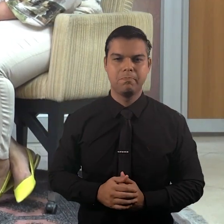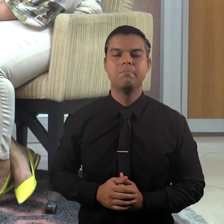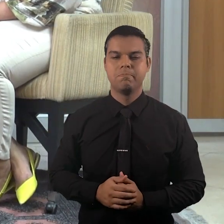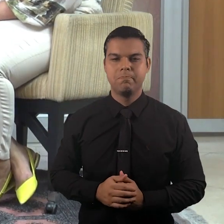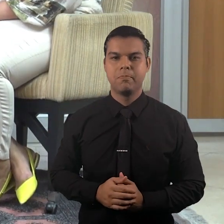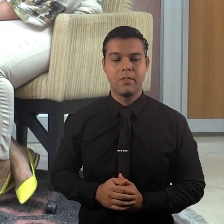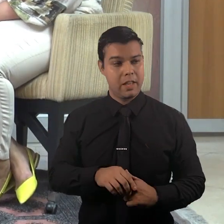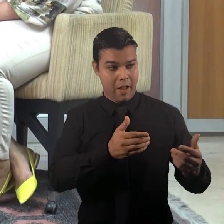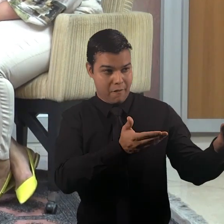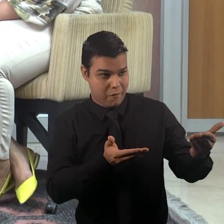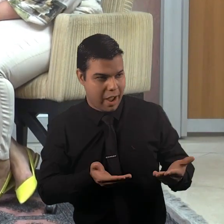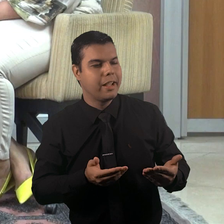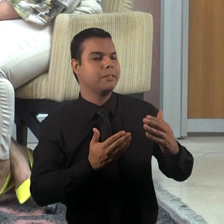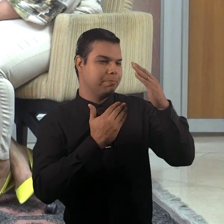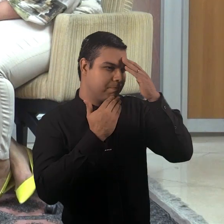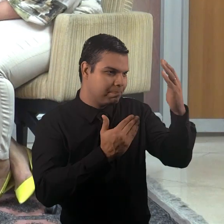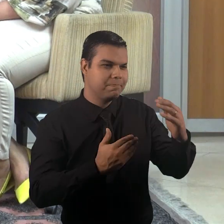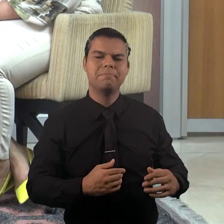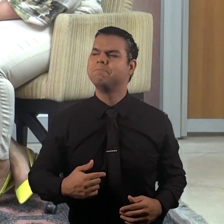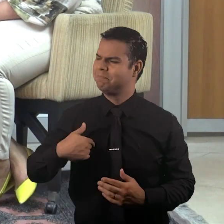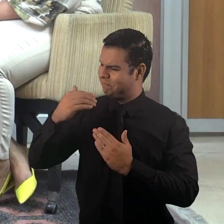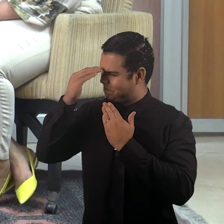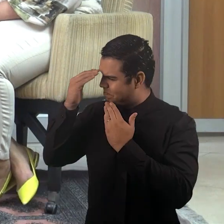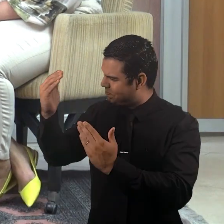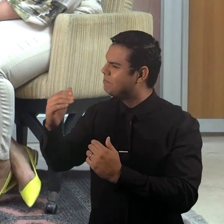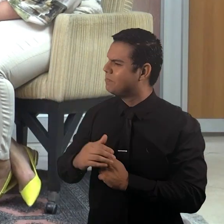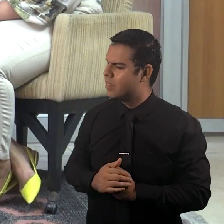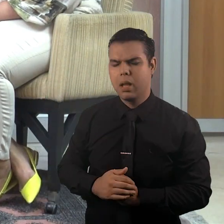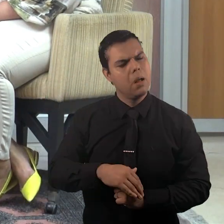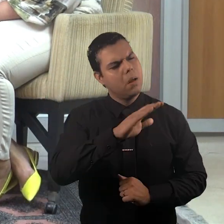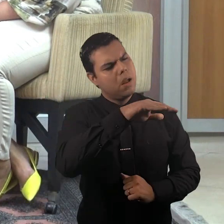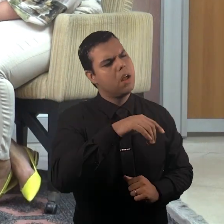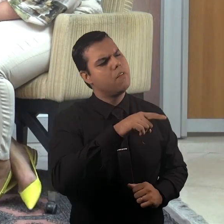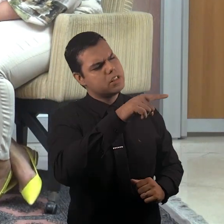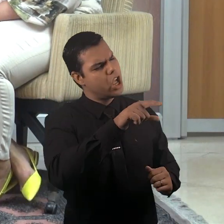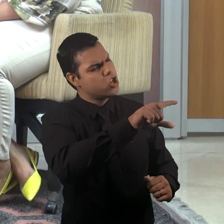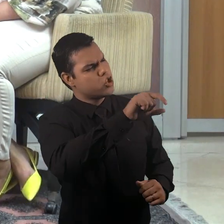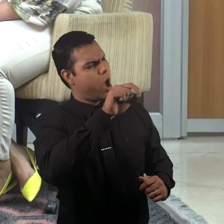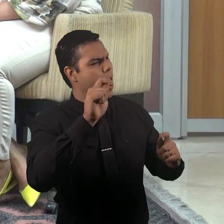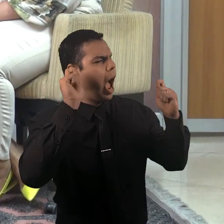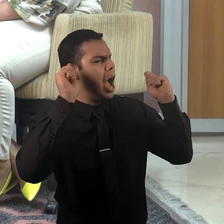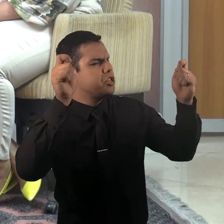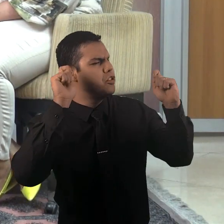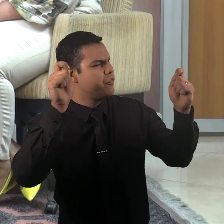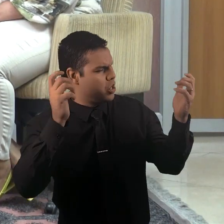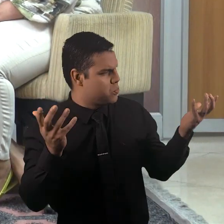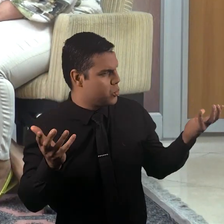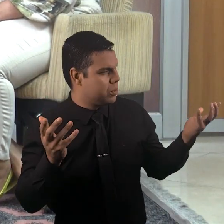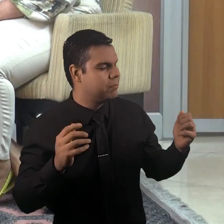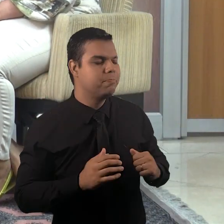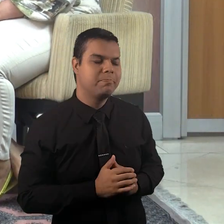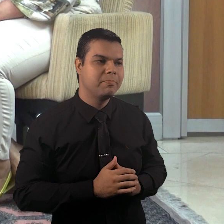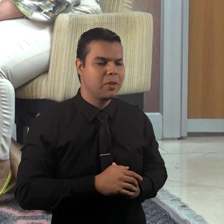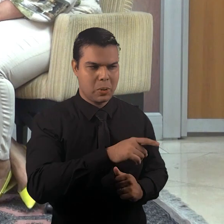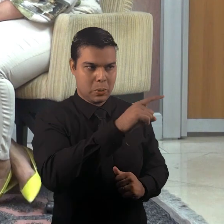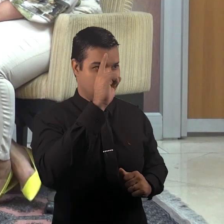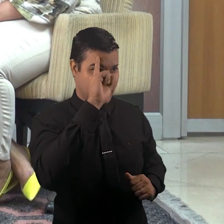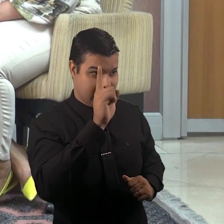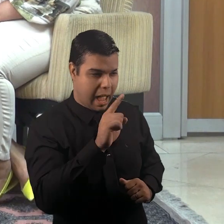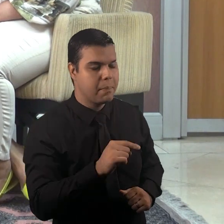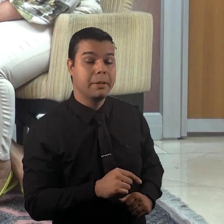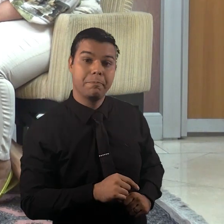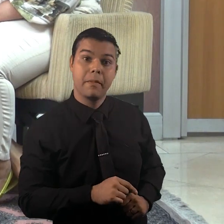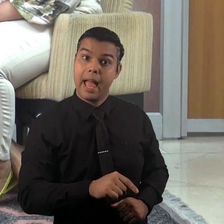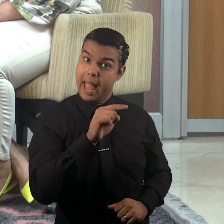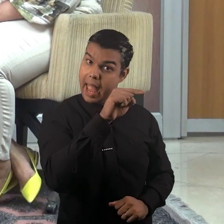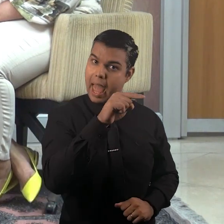agradeço. Vamos começar falando da sua opção pelo ativismo, se é que podemos falar que é opção, né? Para quem ainda não sabe, a Marcele esteve